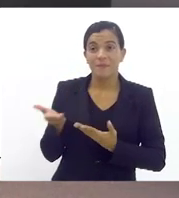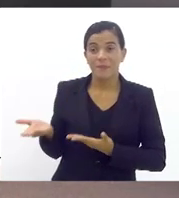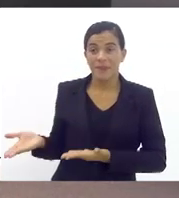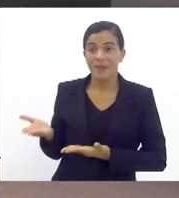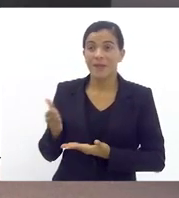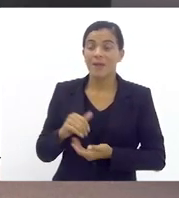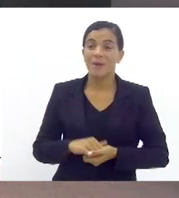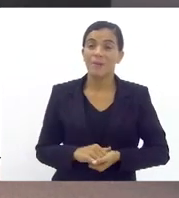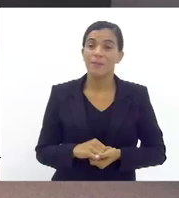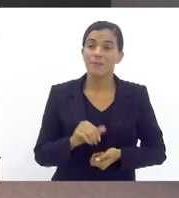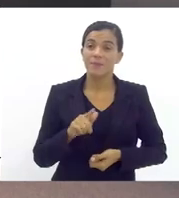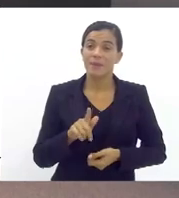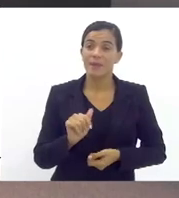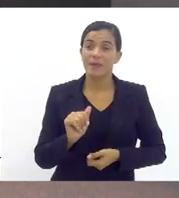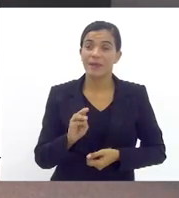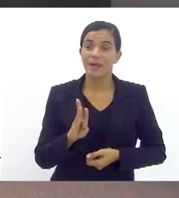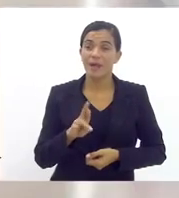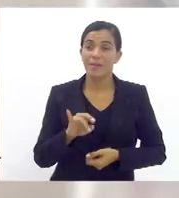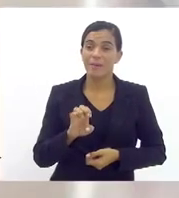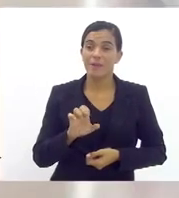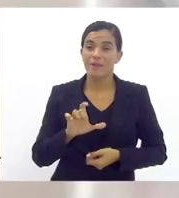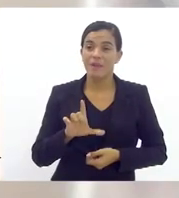para o Gabriel Romão,